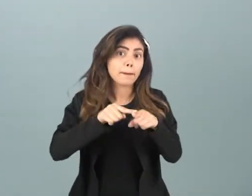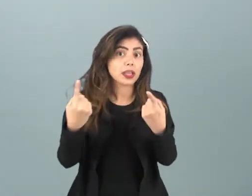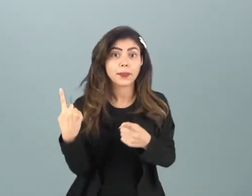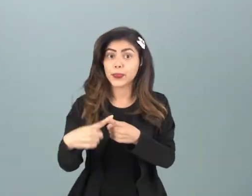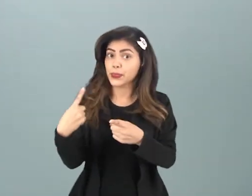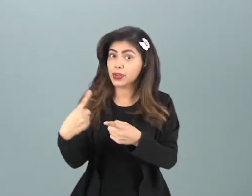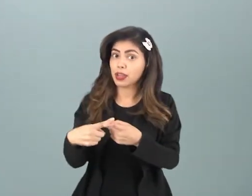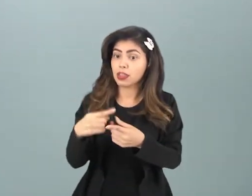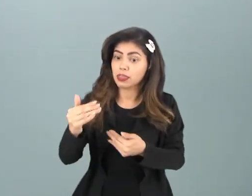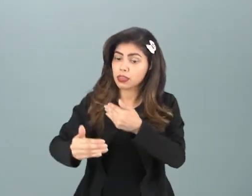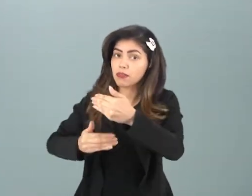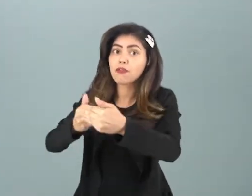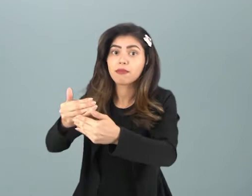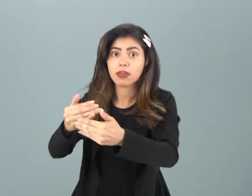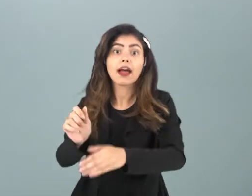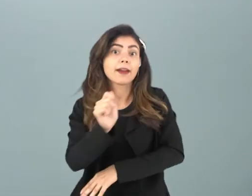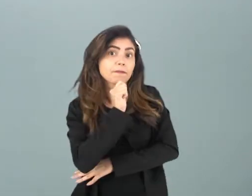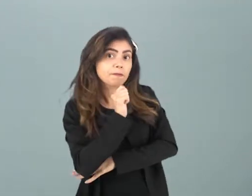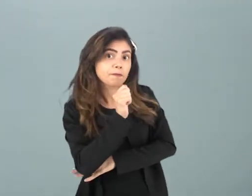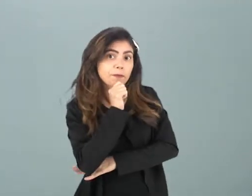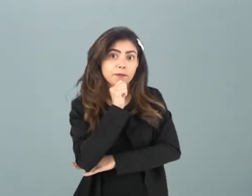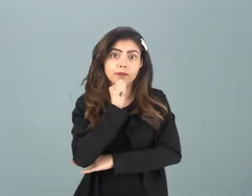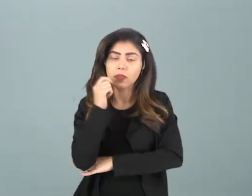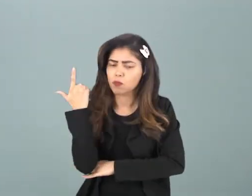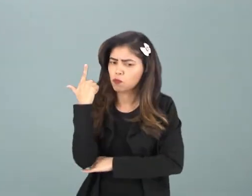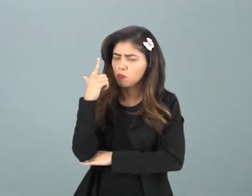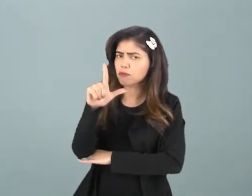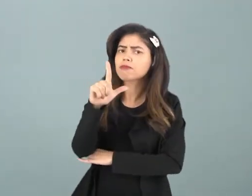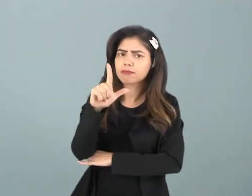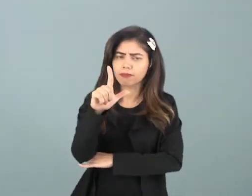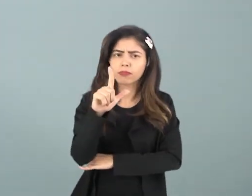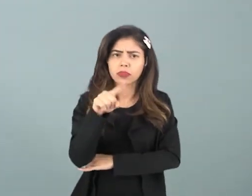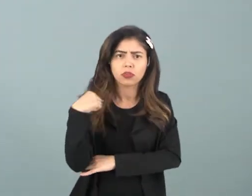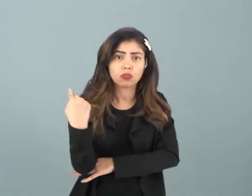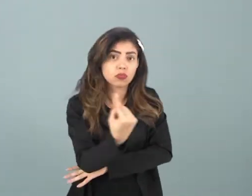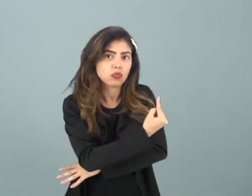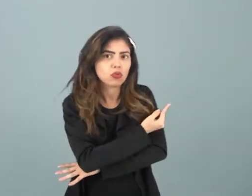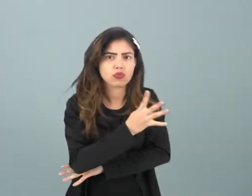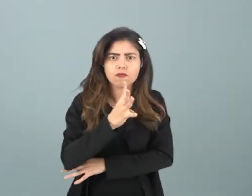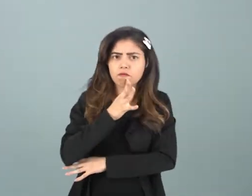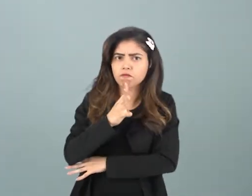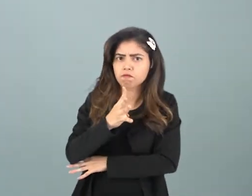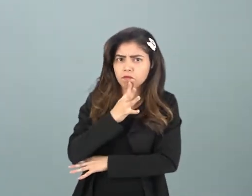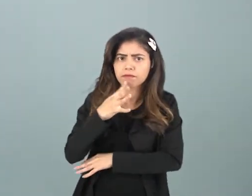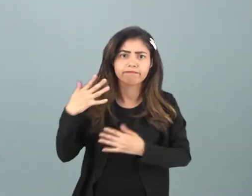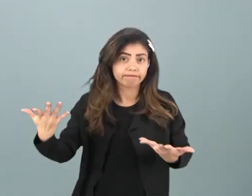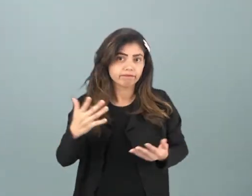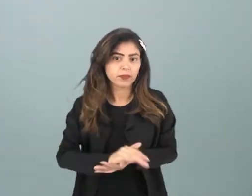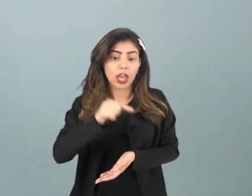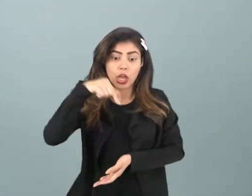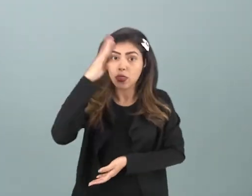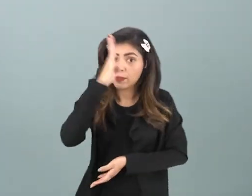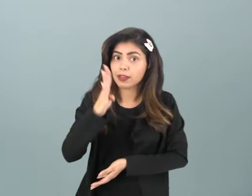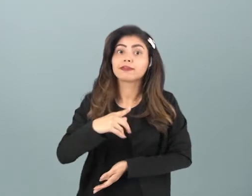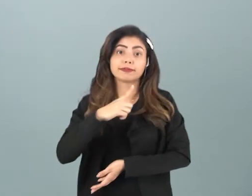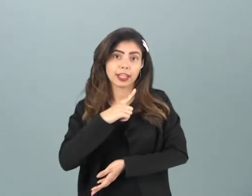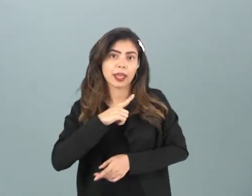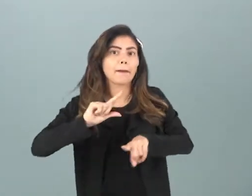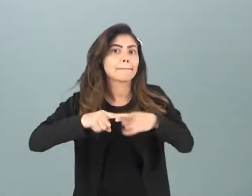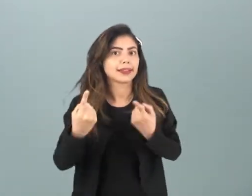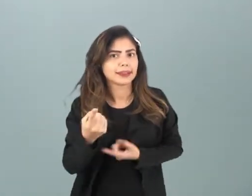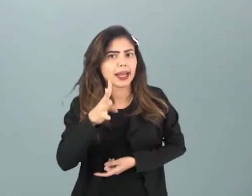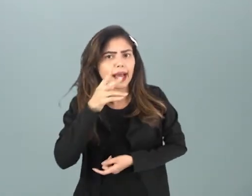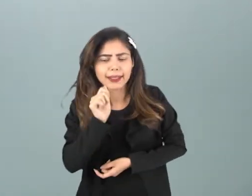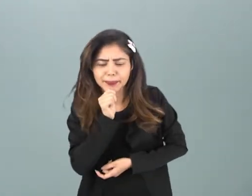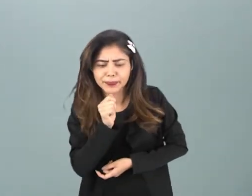porque esse desenvolvimento ainda não alcançou o nosso conhecimento. No Brasil tem, mas também nós ainda